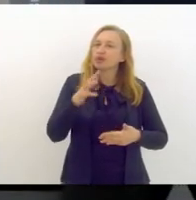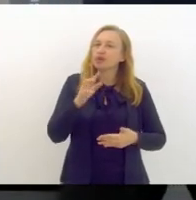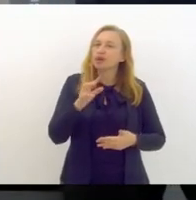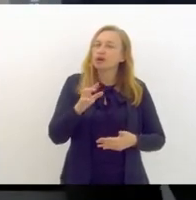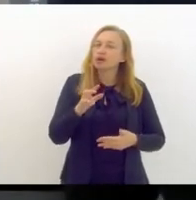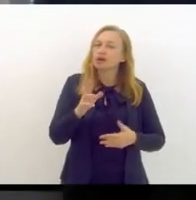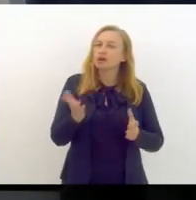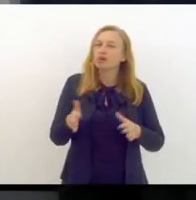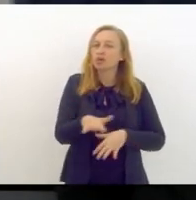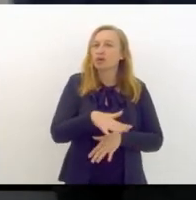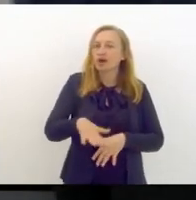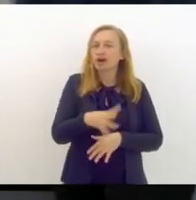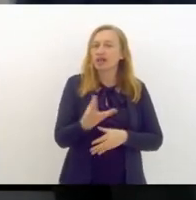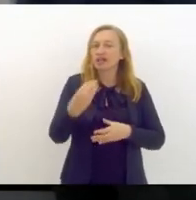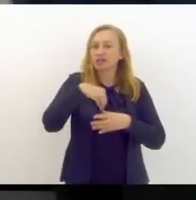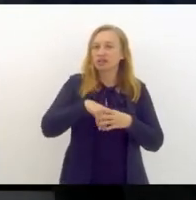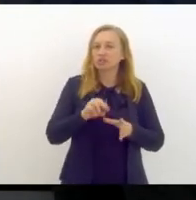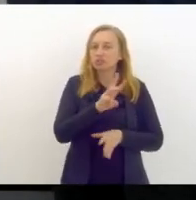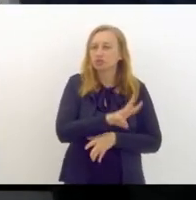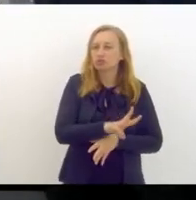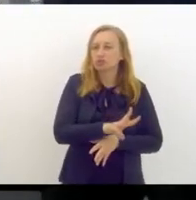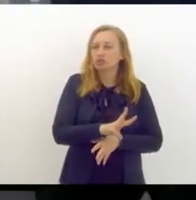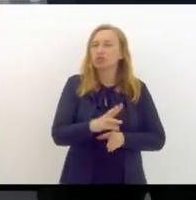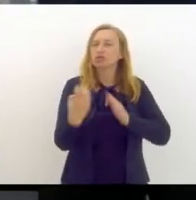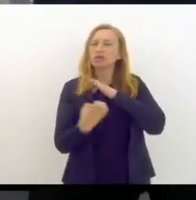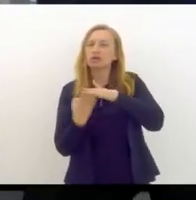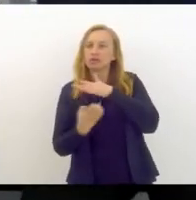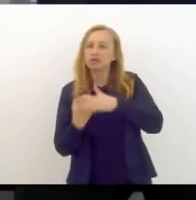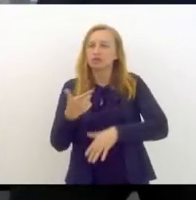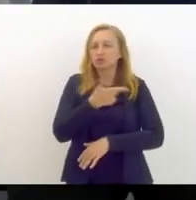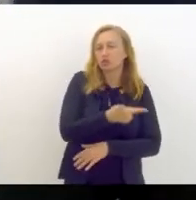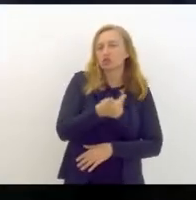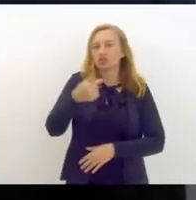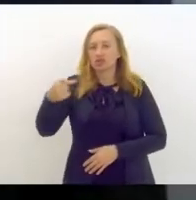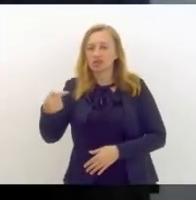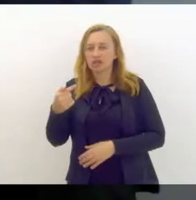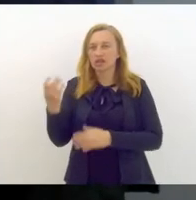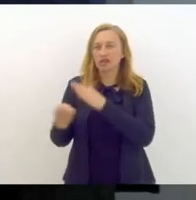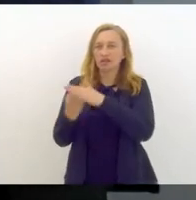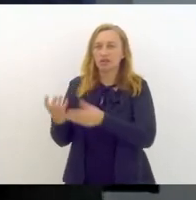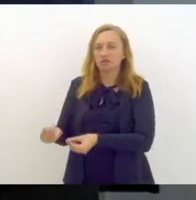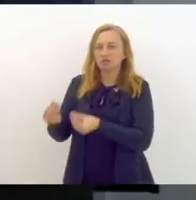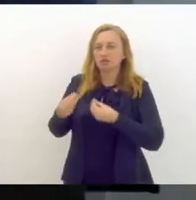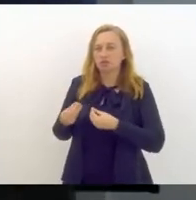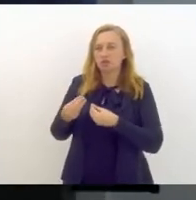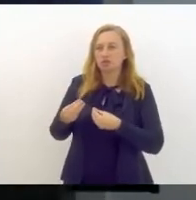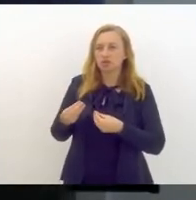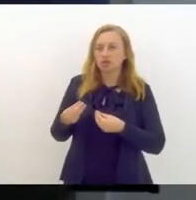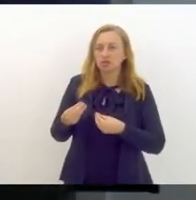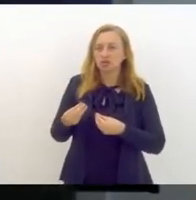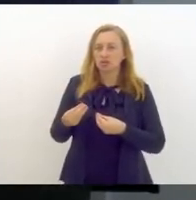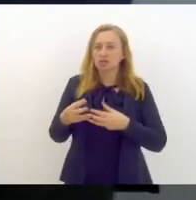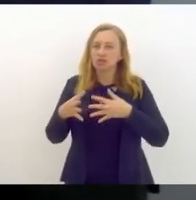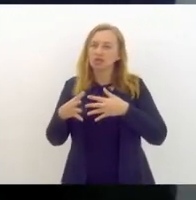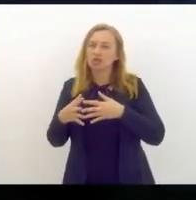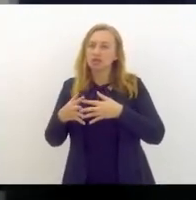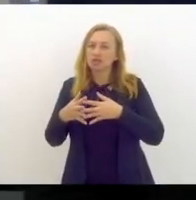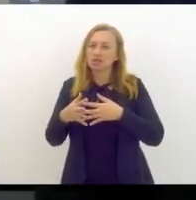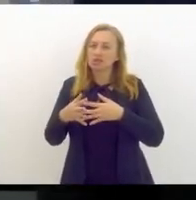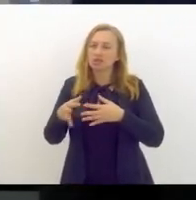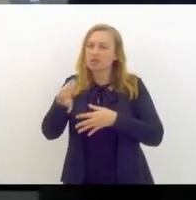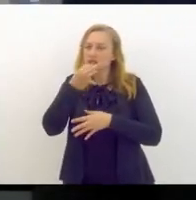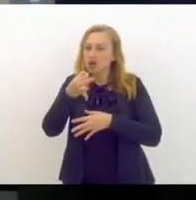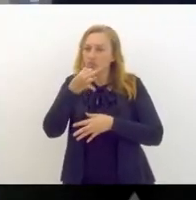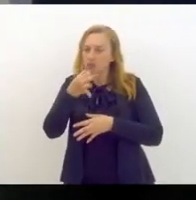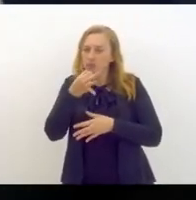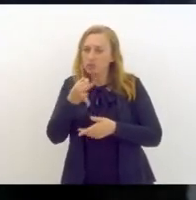área dentro do site da empresa, e lá em 2017 a empresa trouxe para nós a existência desse conflito de ideias e de